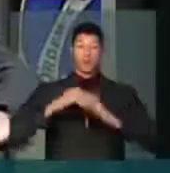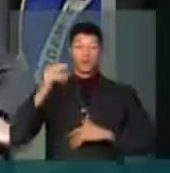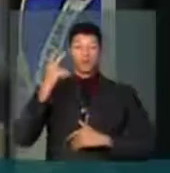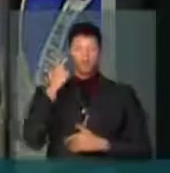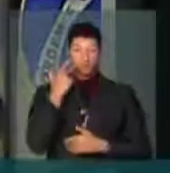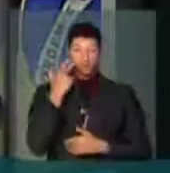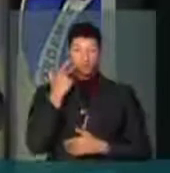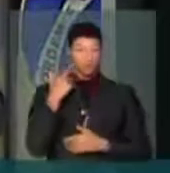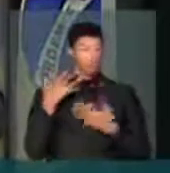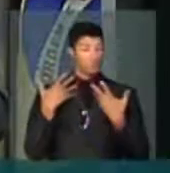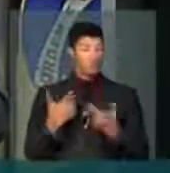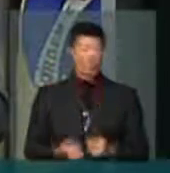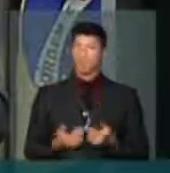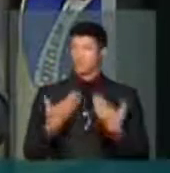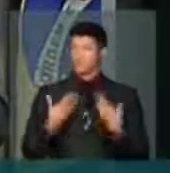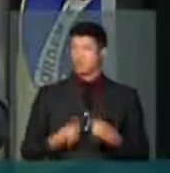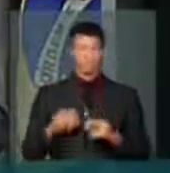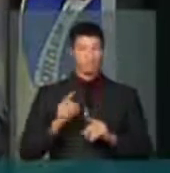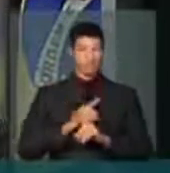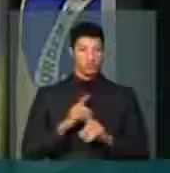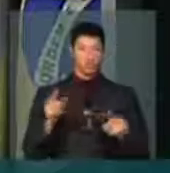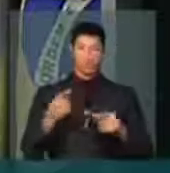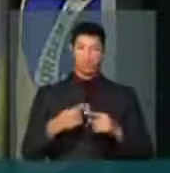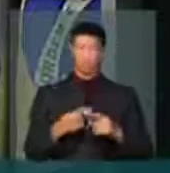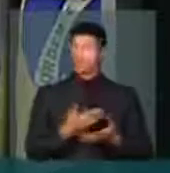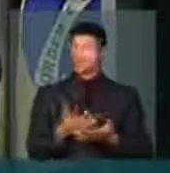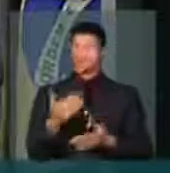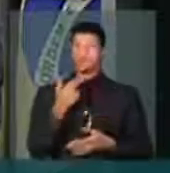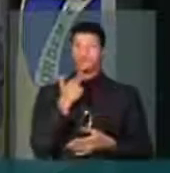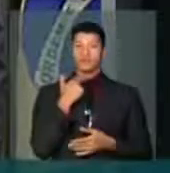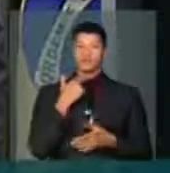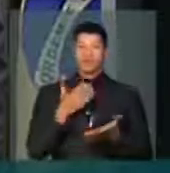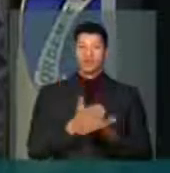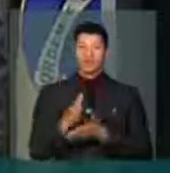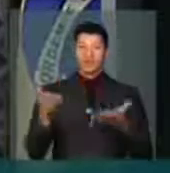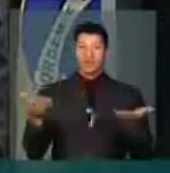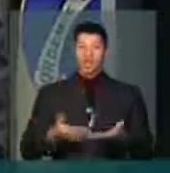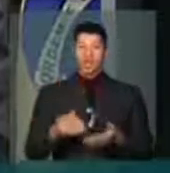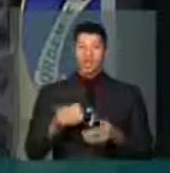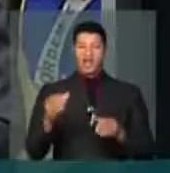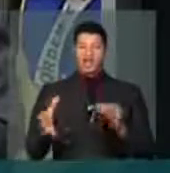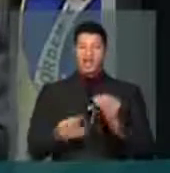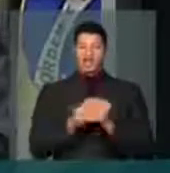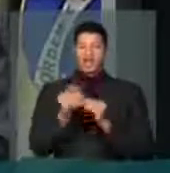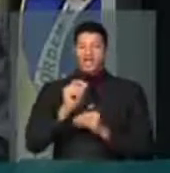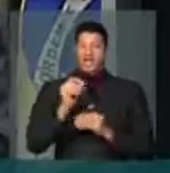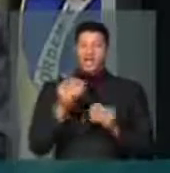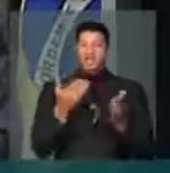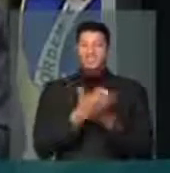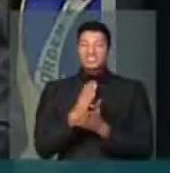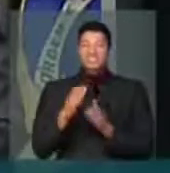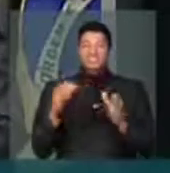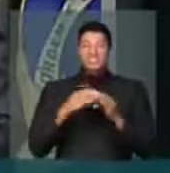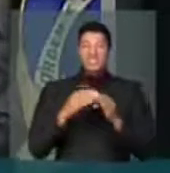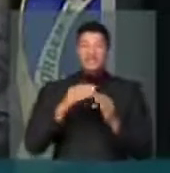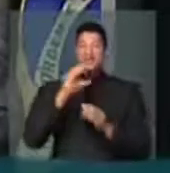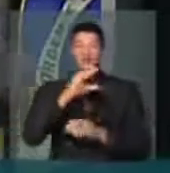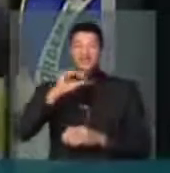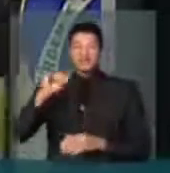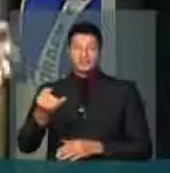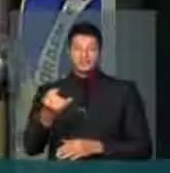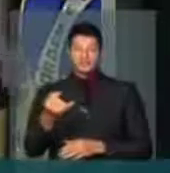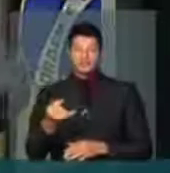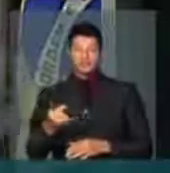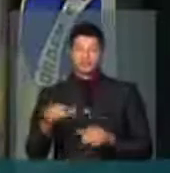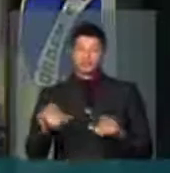comum, não vamos admitir isso, porque nós não poderíamos aprovar hoje um adendo que não foi aprovado na Comissão de Constituição e